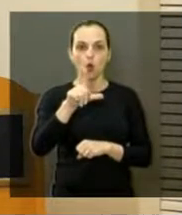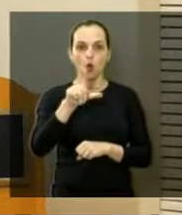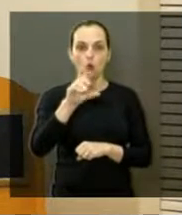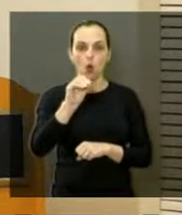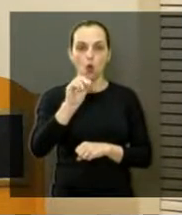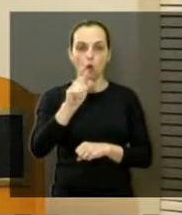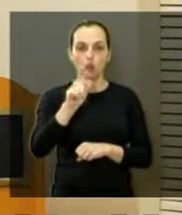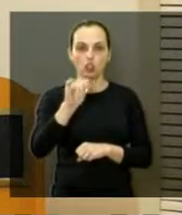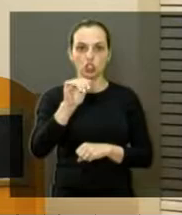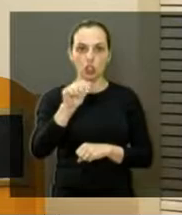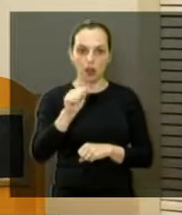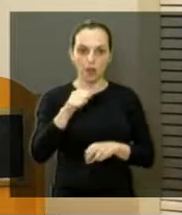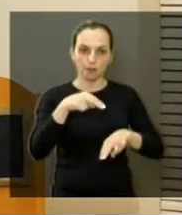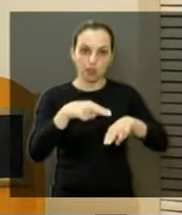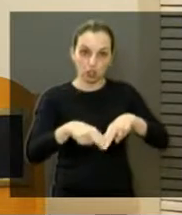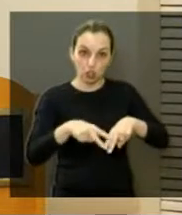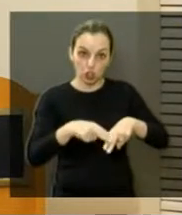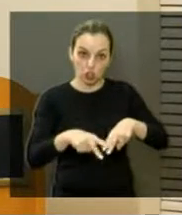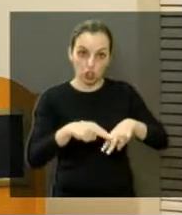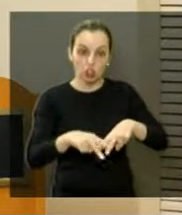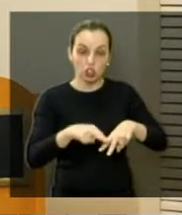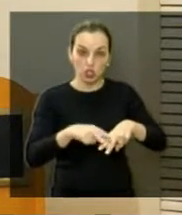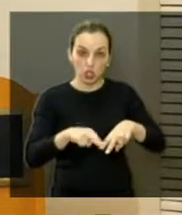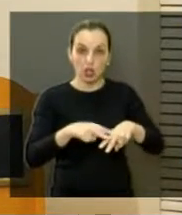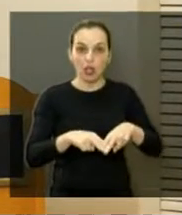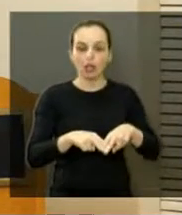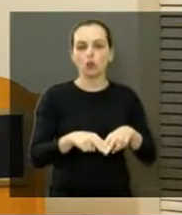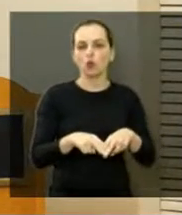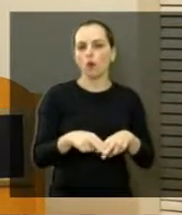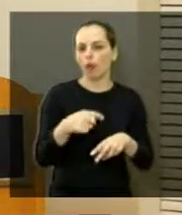apoio, mas eu respeito quem participa,